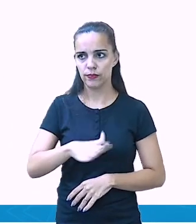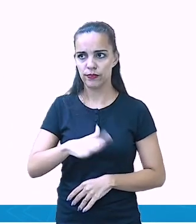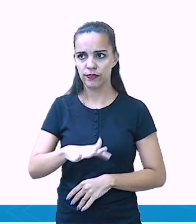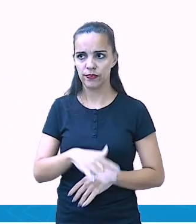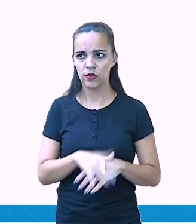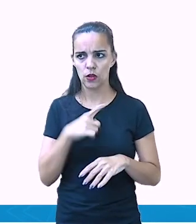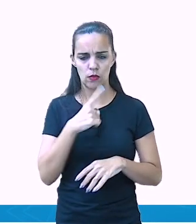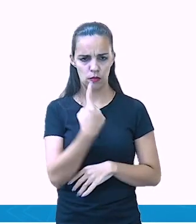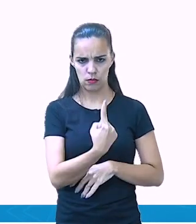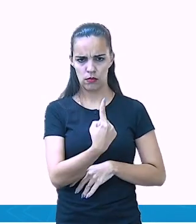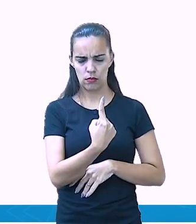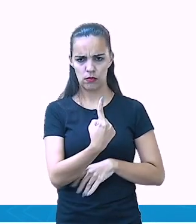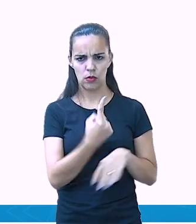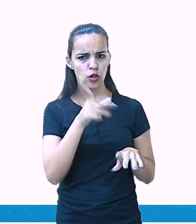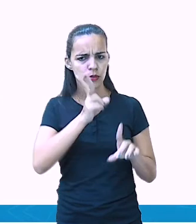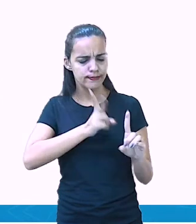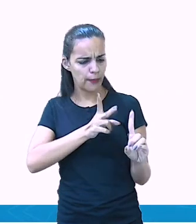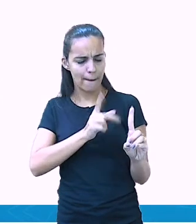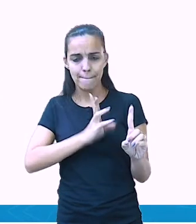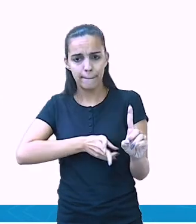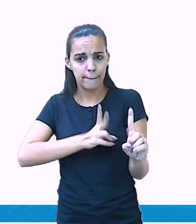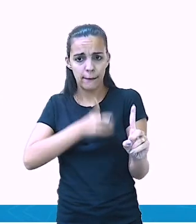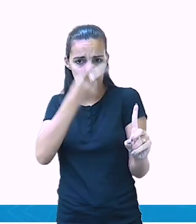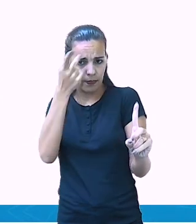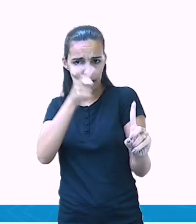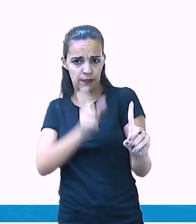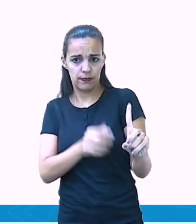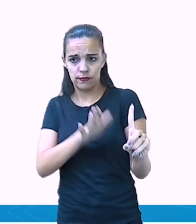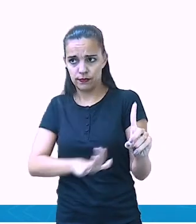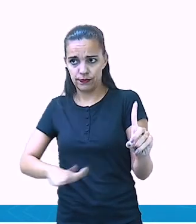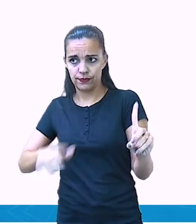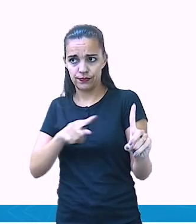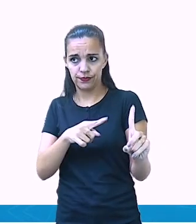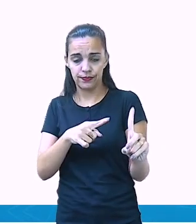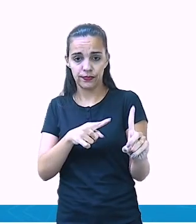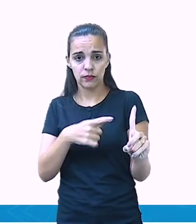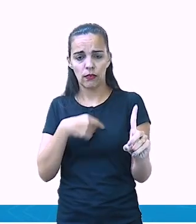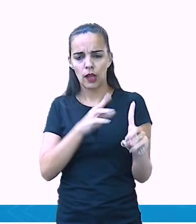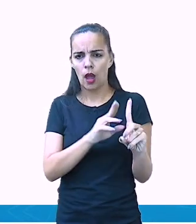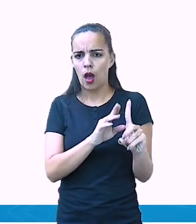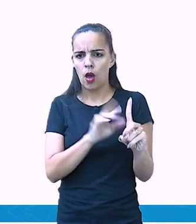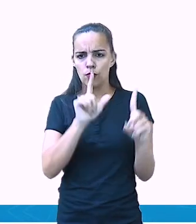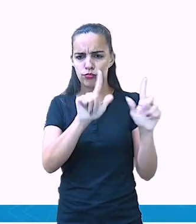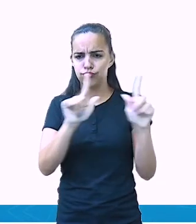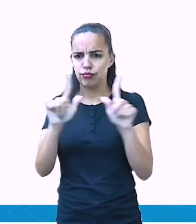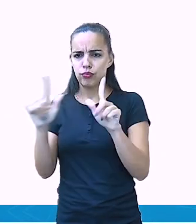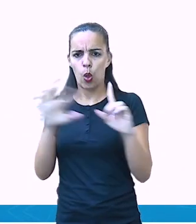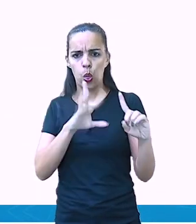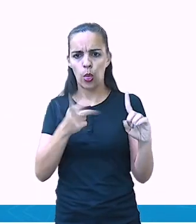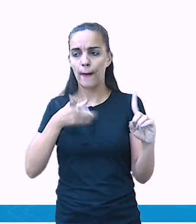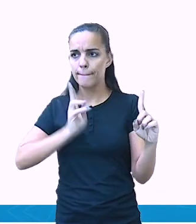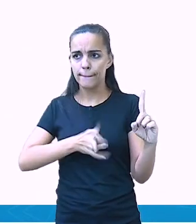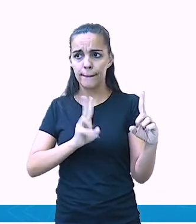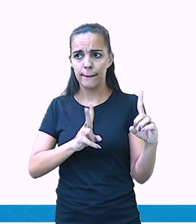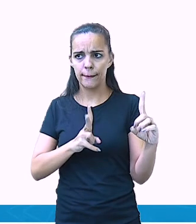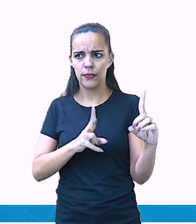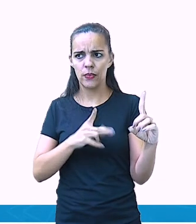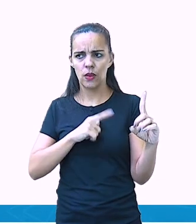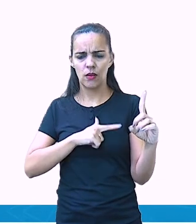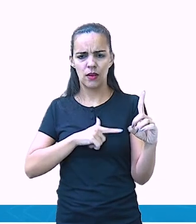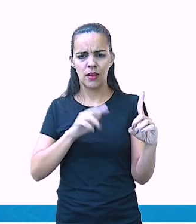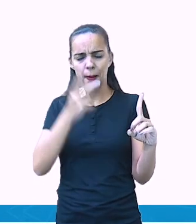onde aparece somente essa criança falando dessa tirinha. Então, nem sempre a gente vai ter